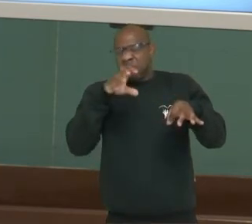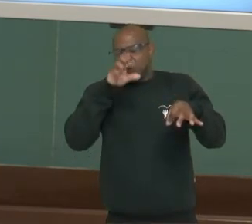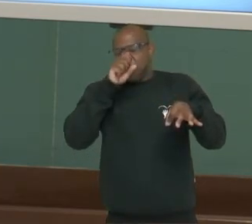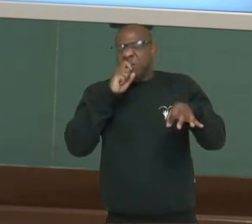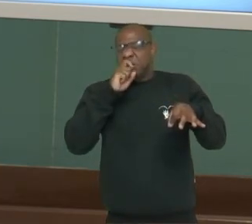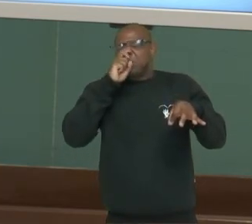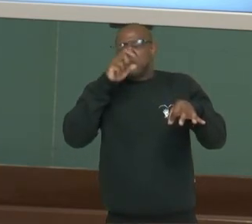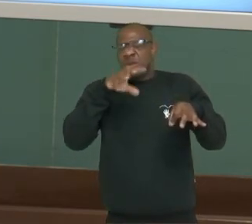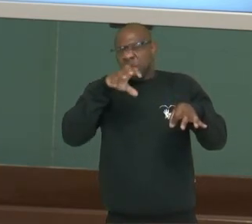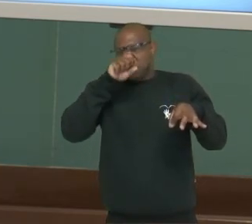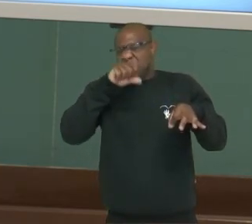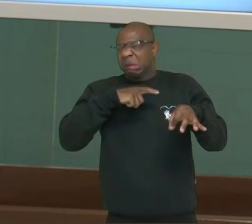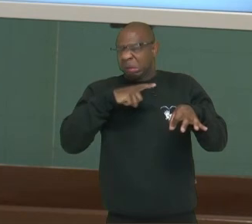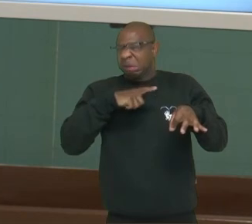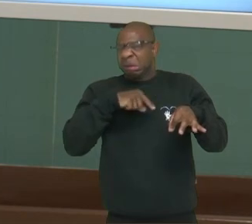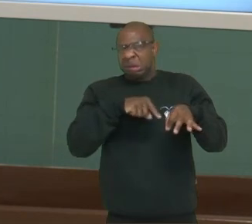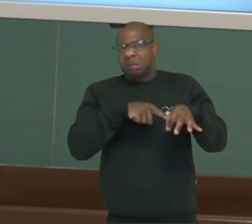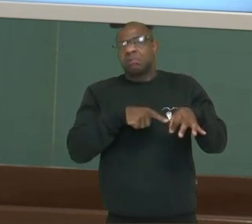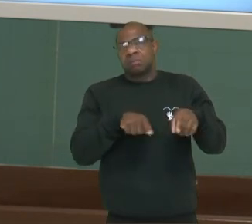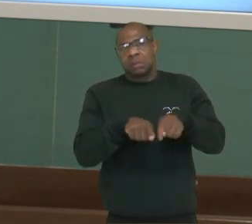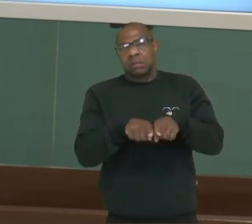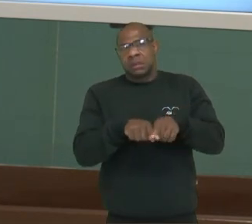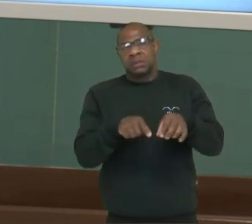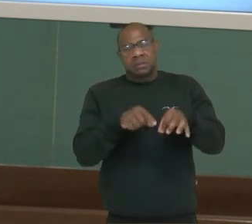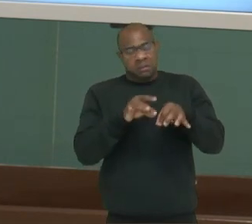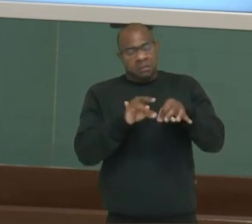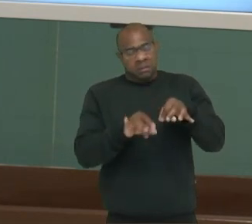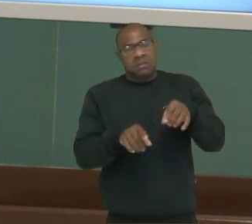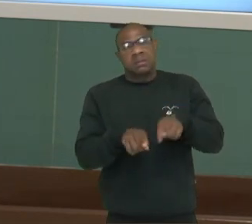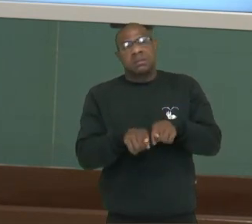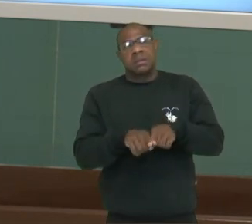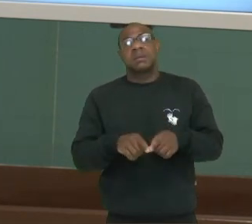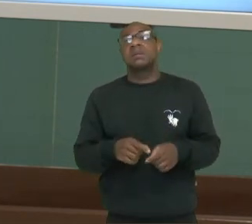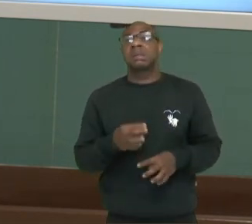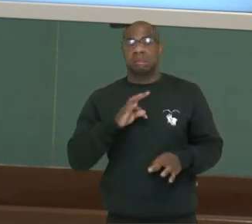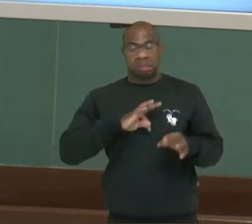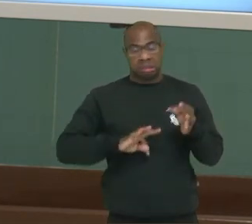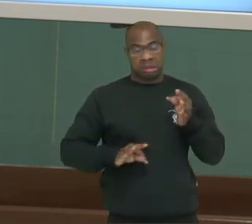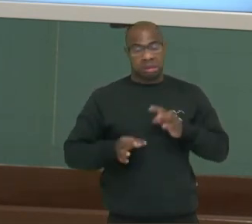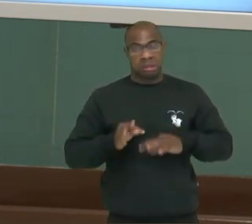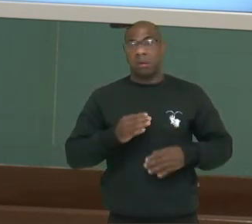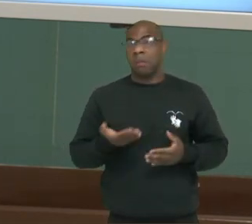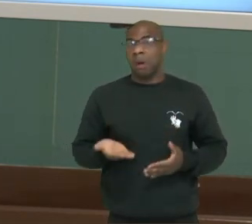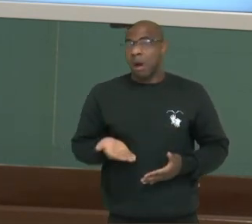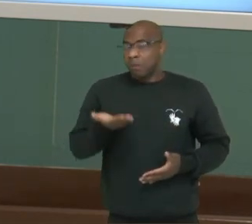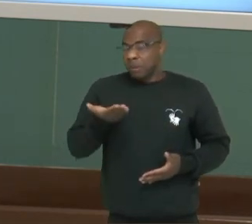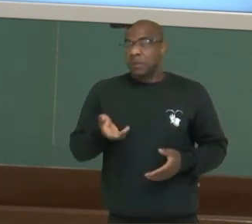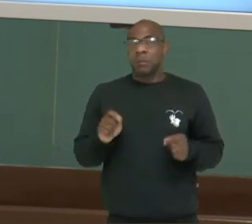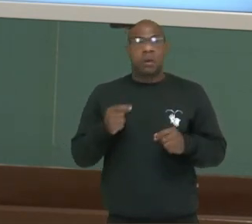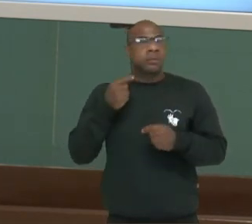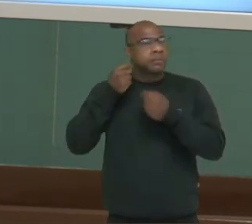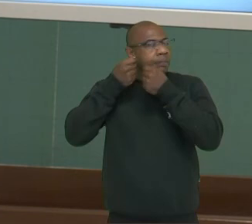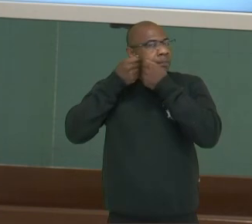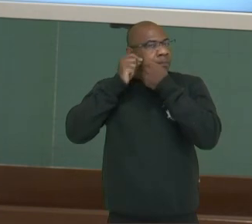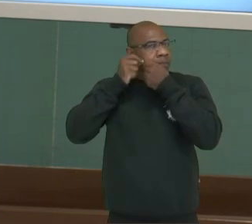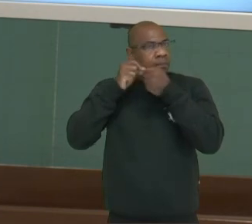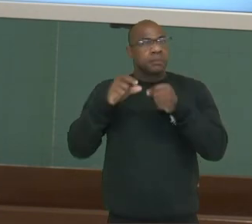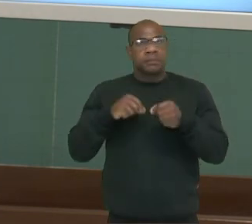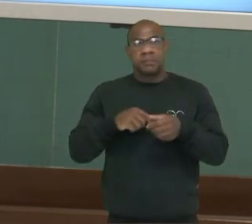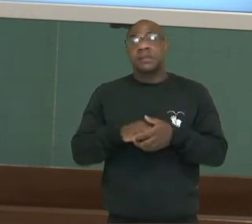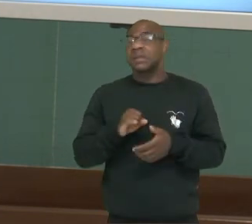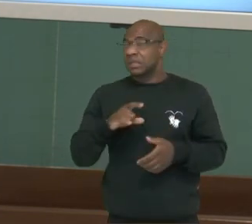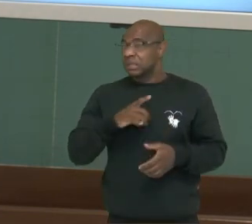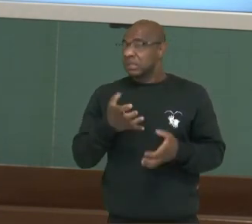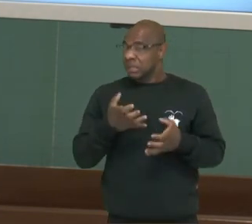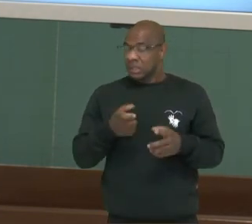está nesse período fértil. Aumenta a libido e também pode surgir espinhas. Então, se quiser ter um filho,